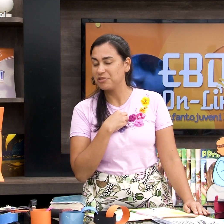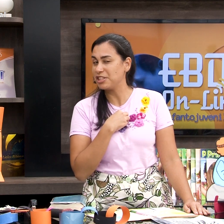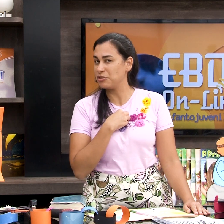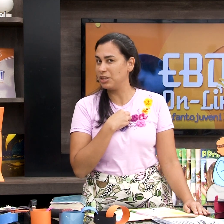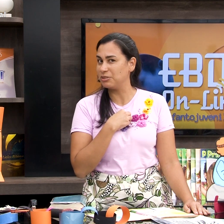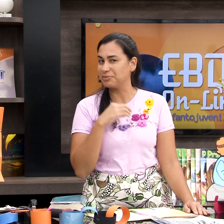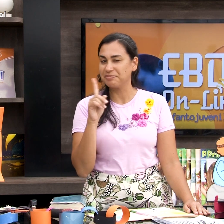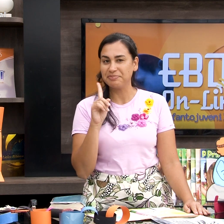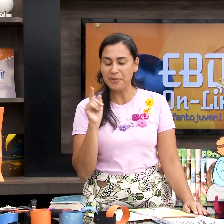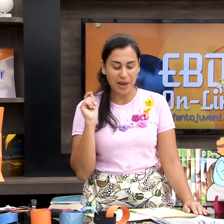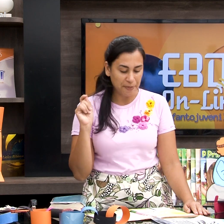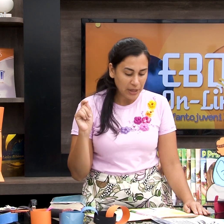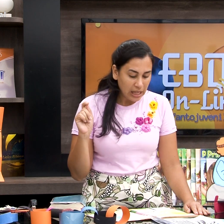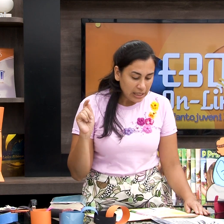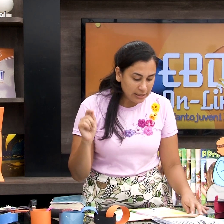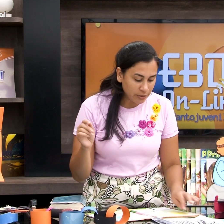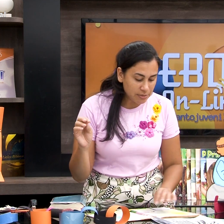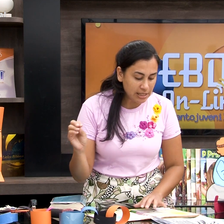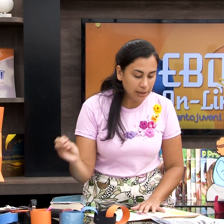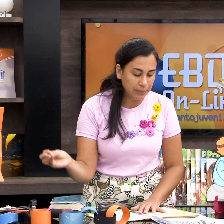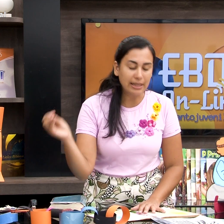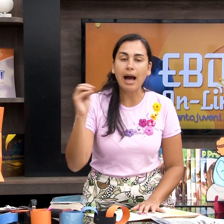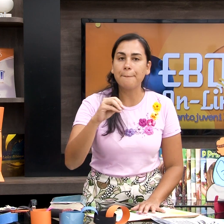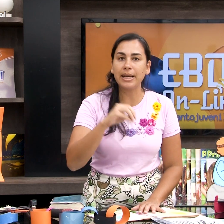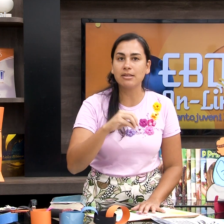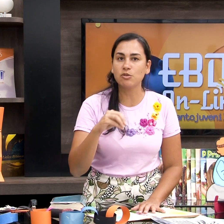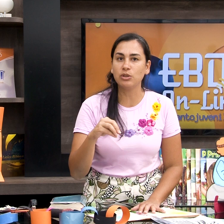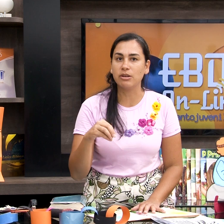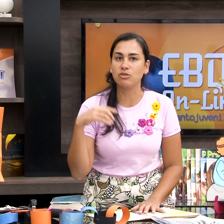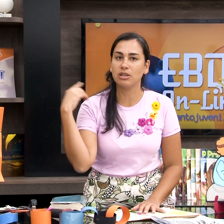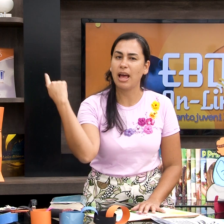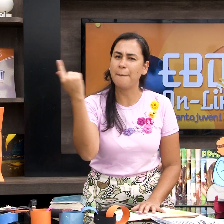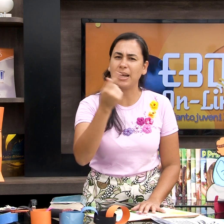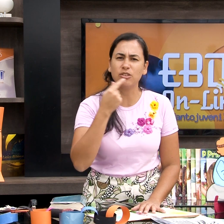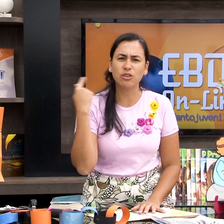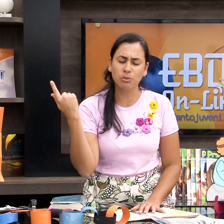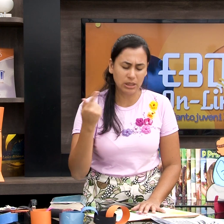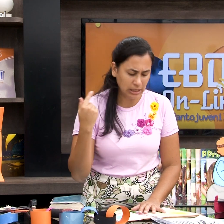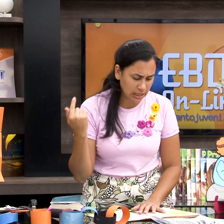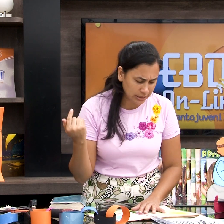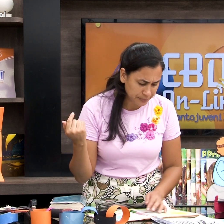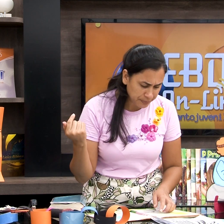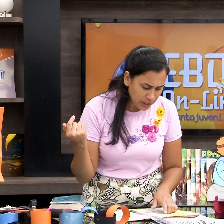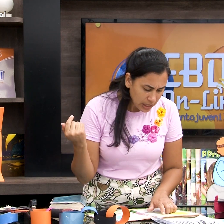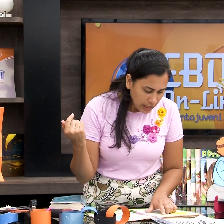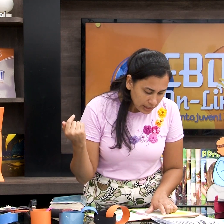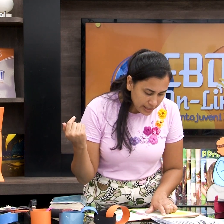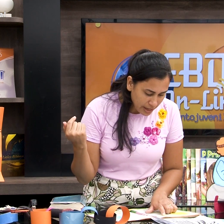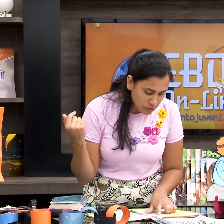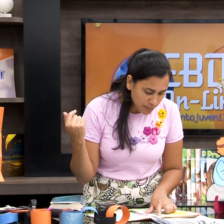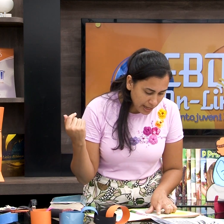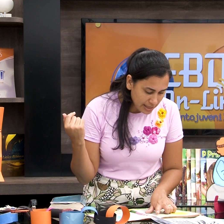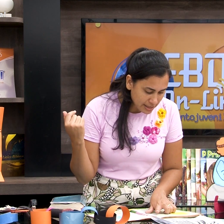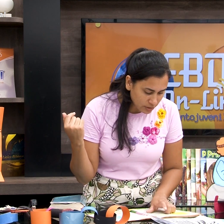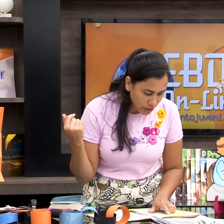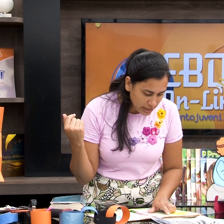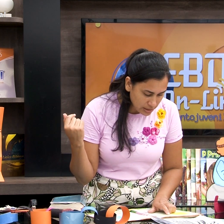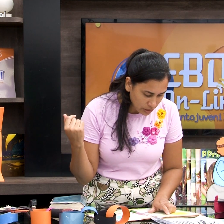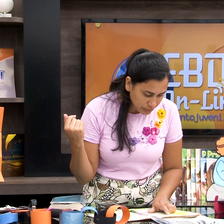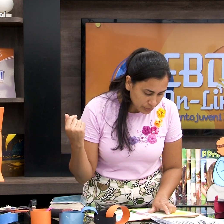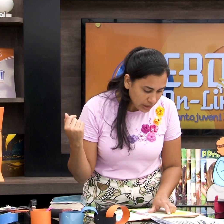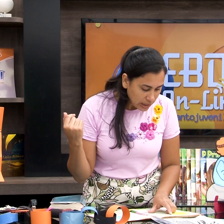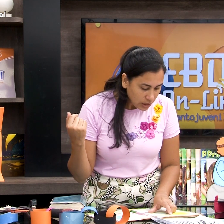coração? Você é judeu? Não é? Então não se limita apenas aos judeus. É para toda a humanidade. Deus merece